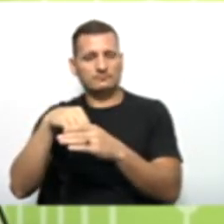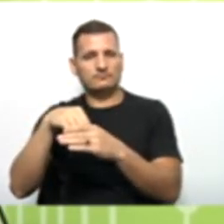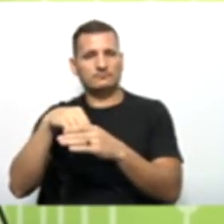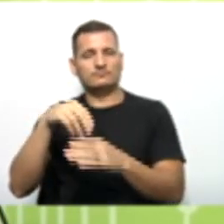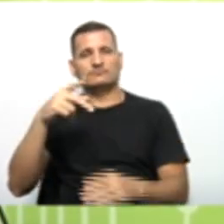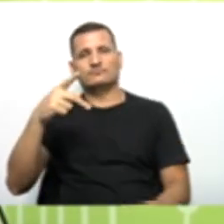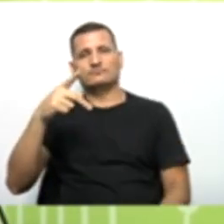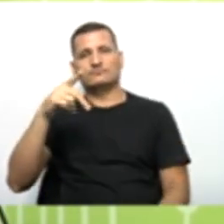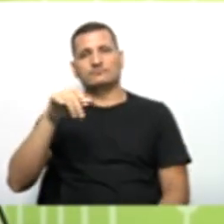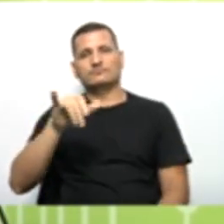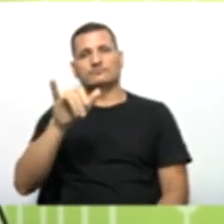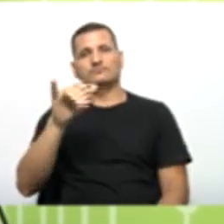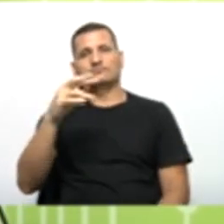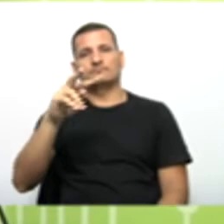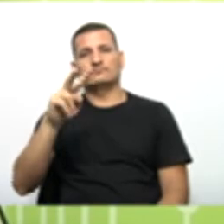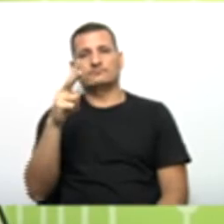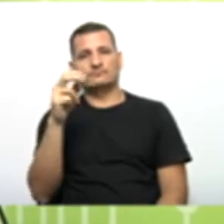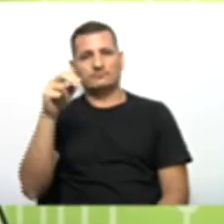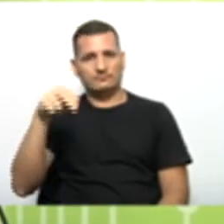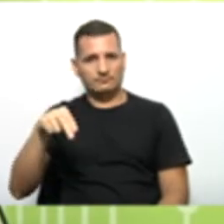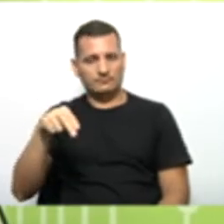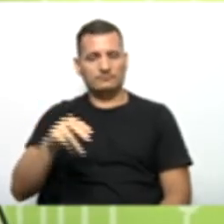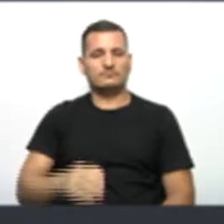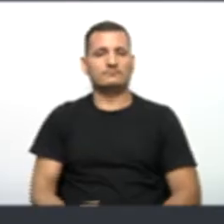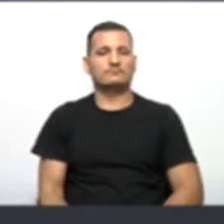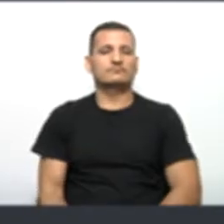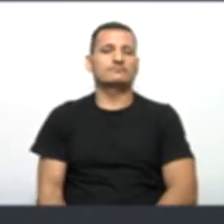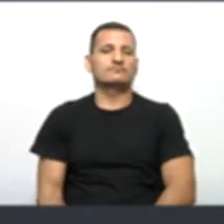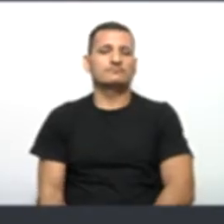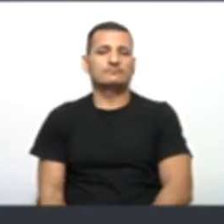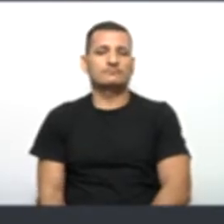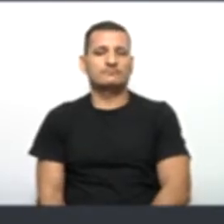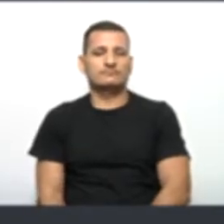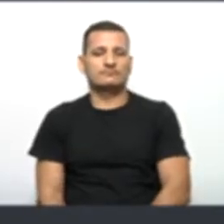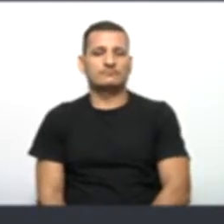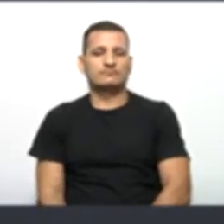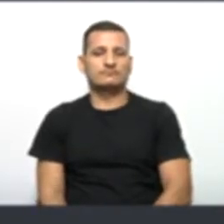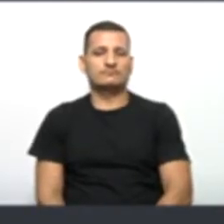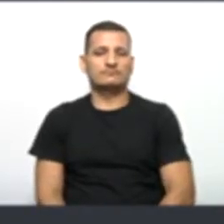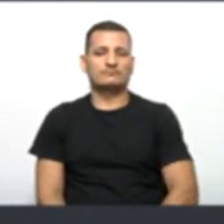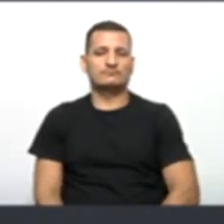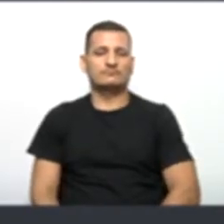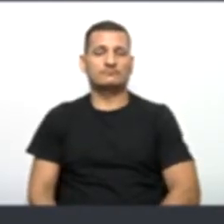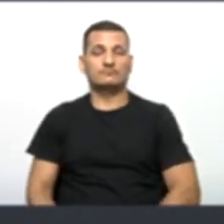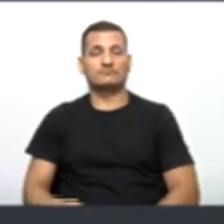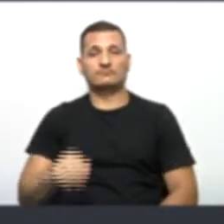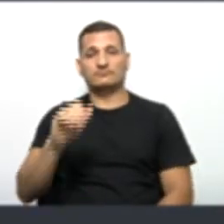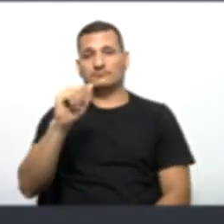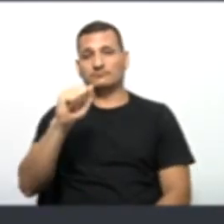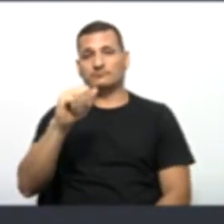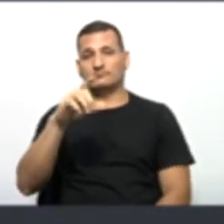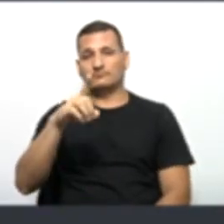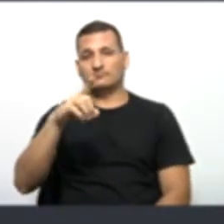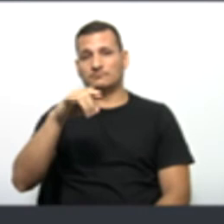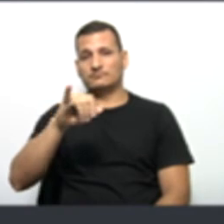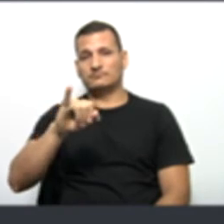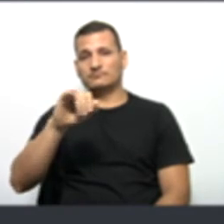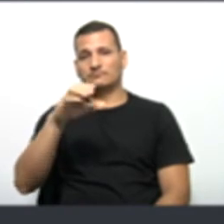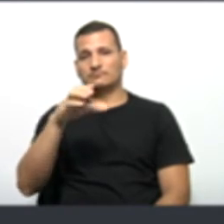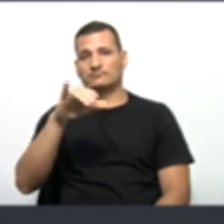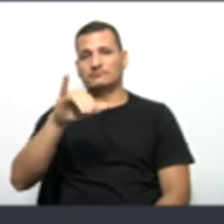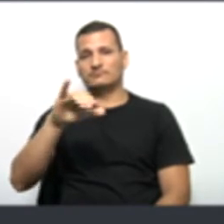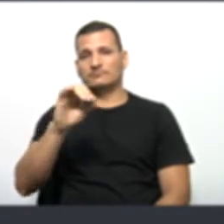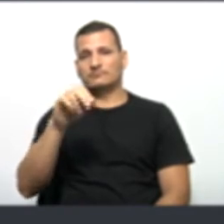python certo então vou mostrar que novamente pra você só há o botão adicionar contatos quando ele foi clicado